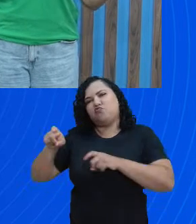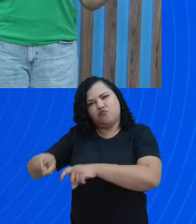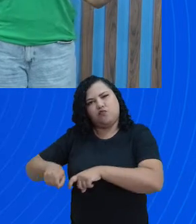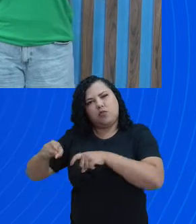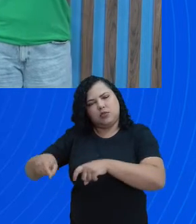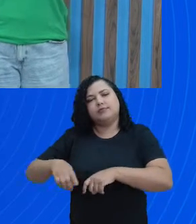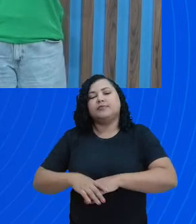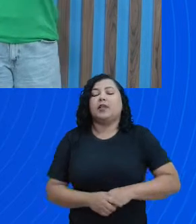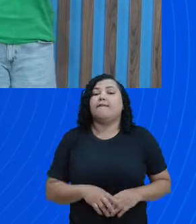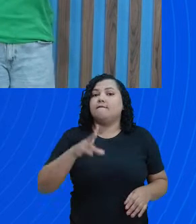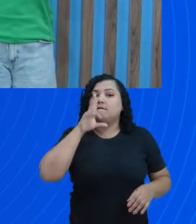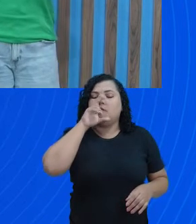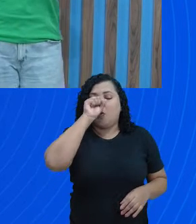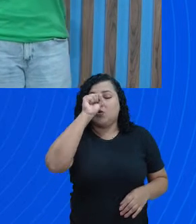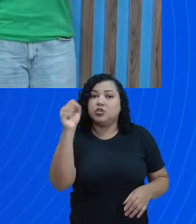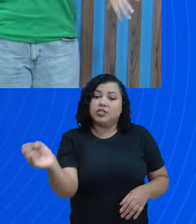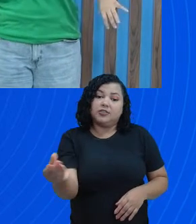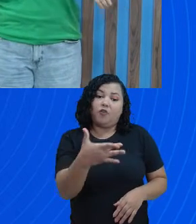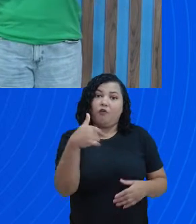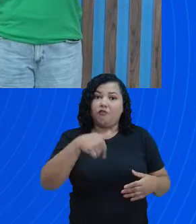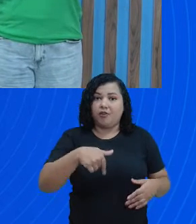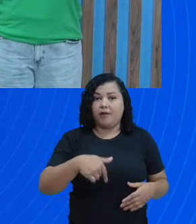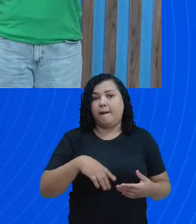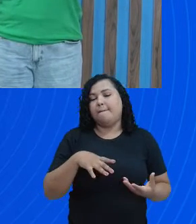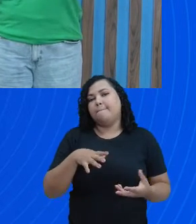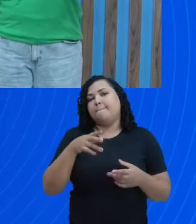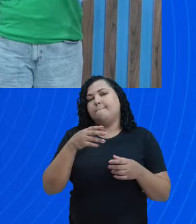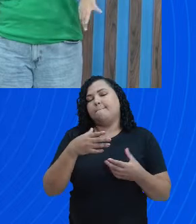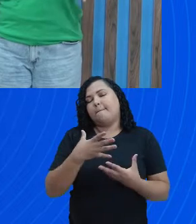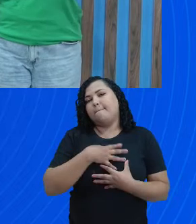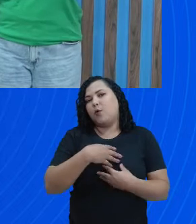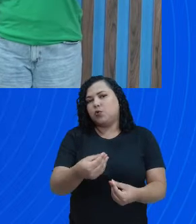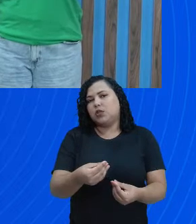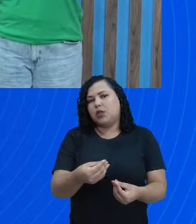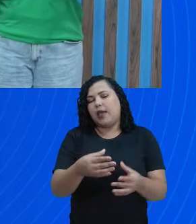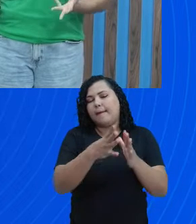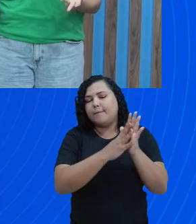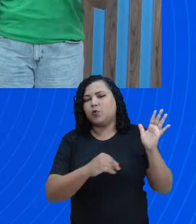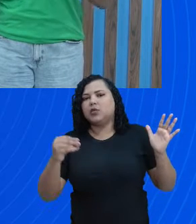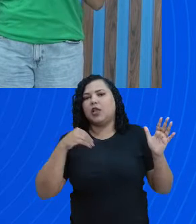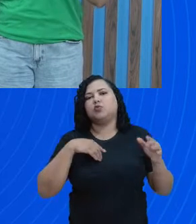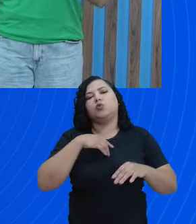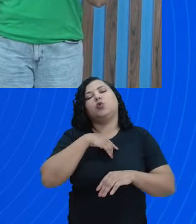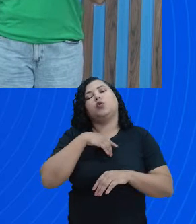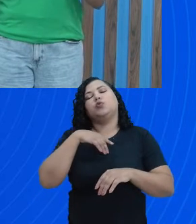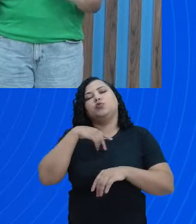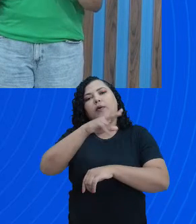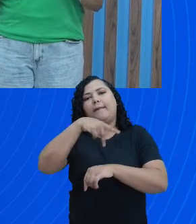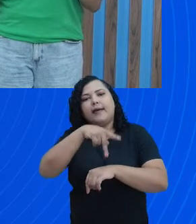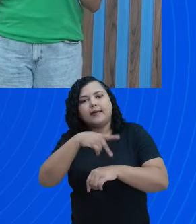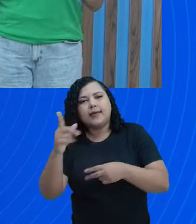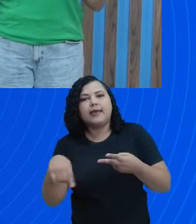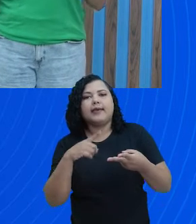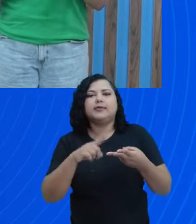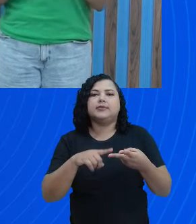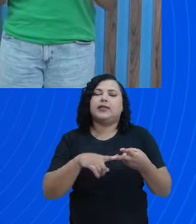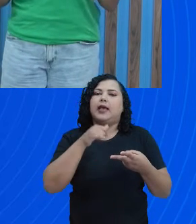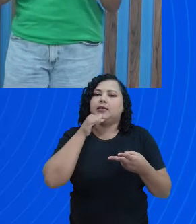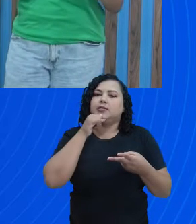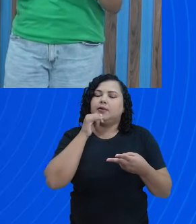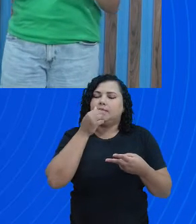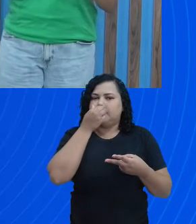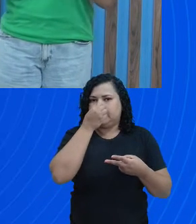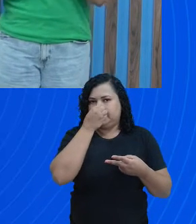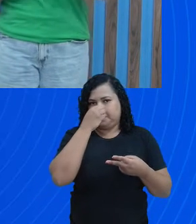fortes. E aí, na modernidade, com a instituição dos estados nacionais, quando os estados eles deixam de